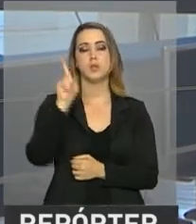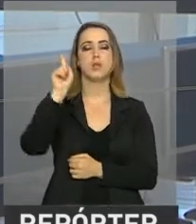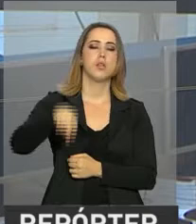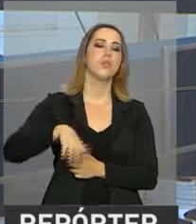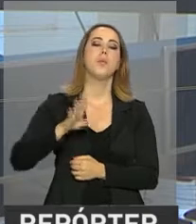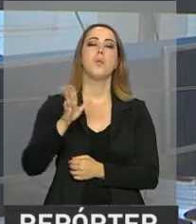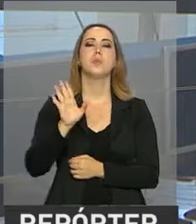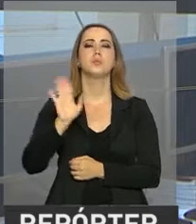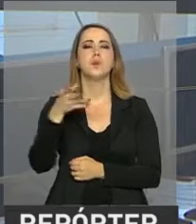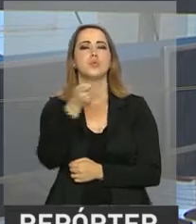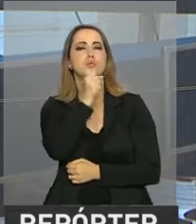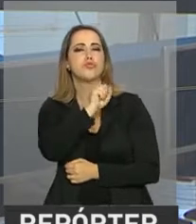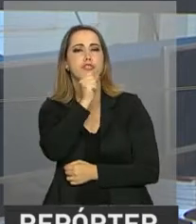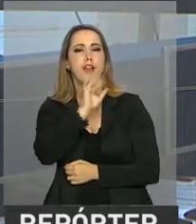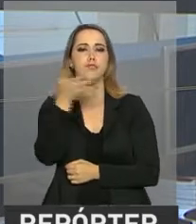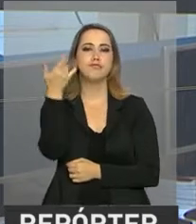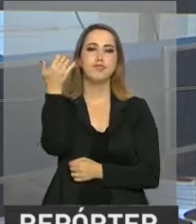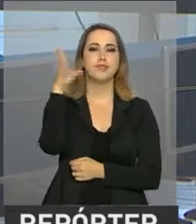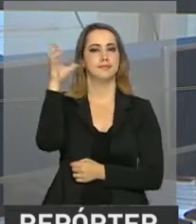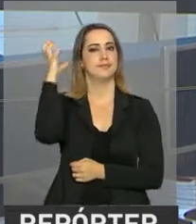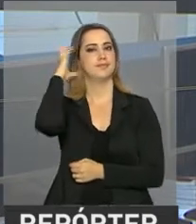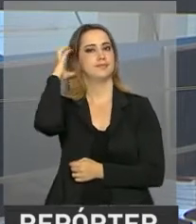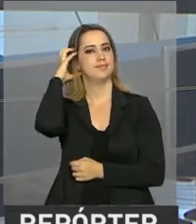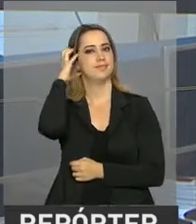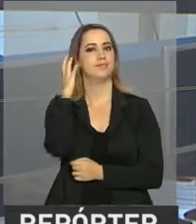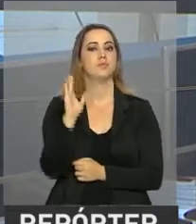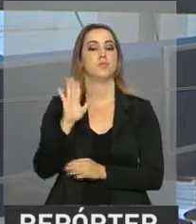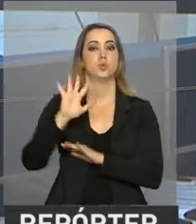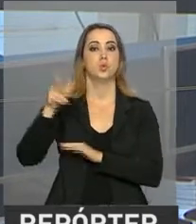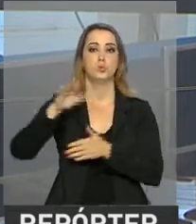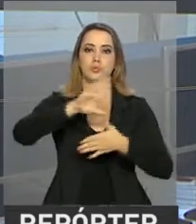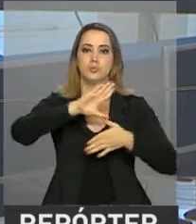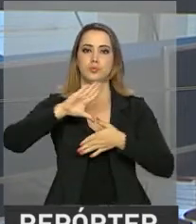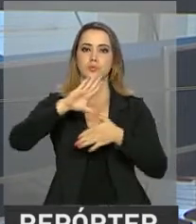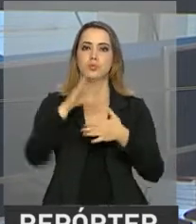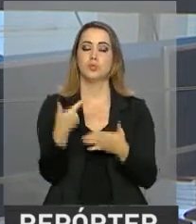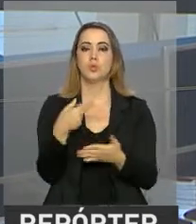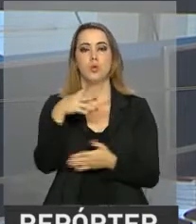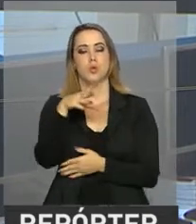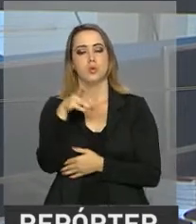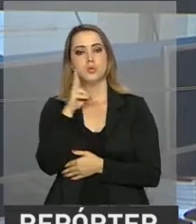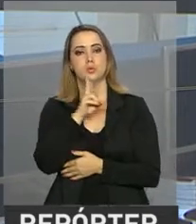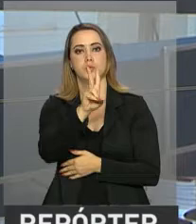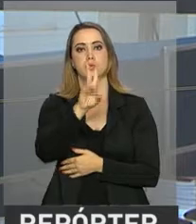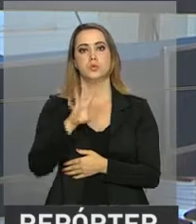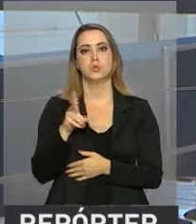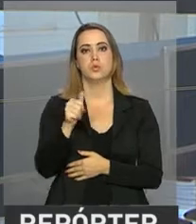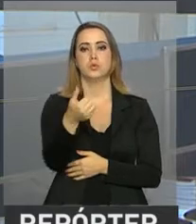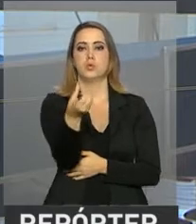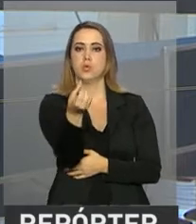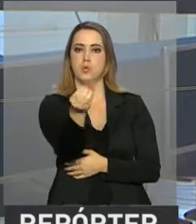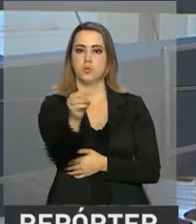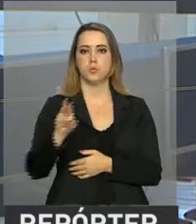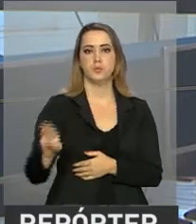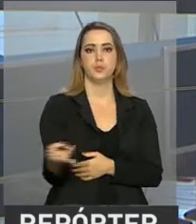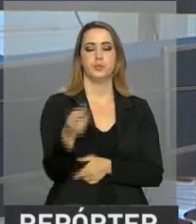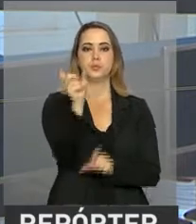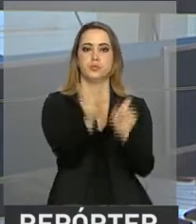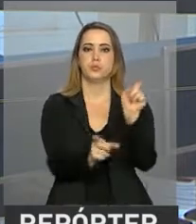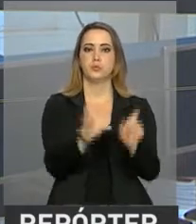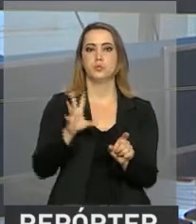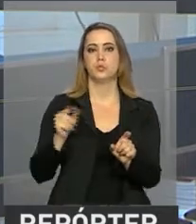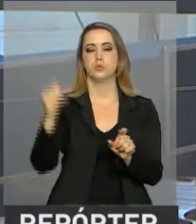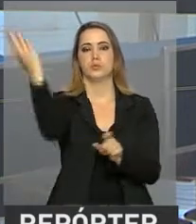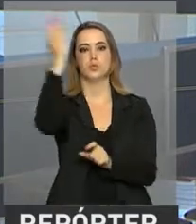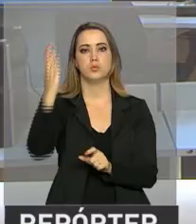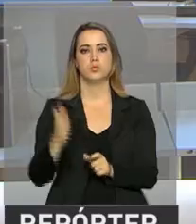1935 e é o mais antigo programa de rádio de todo o Hemisfério Sul, ouvido diariamente por mais de 60 milhões de pessoas em todo o